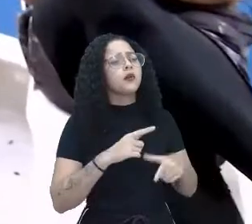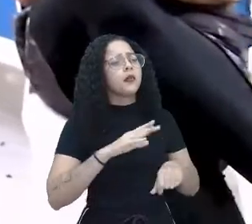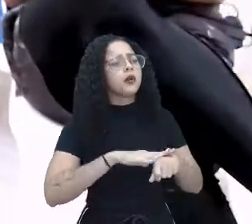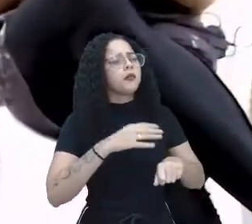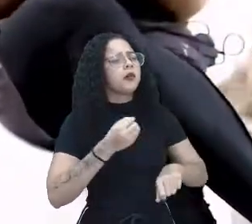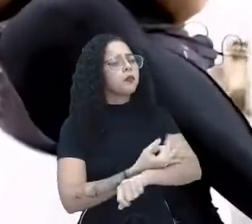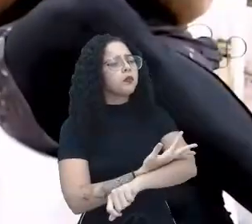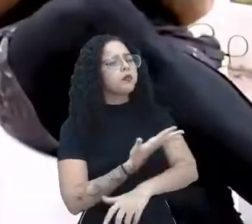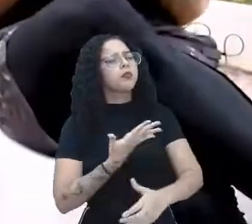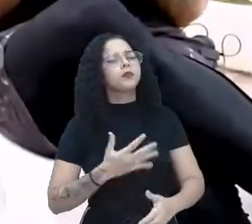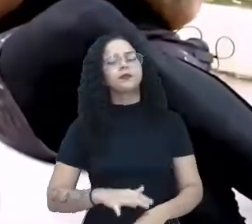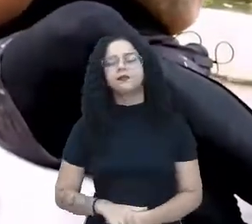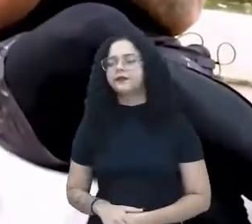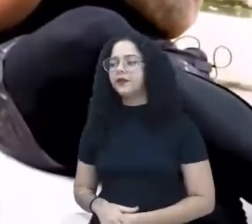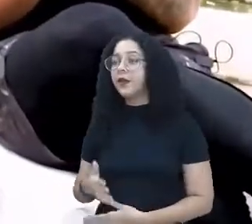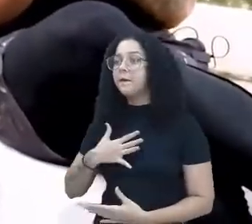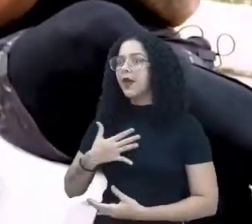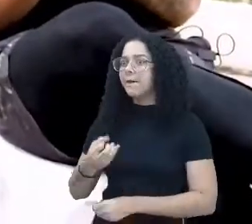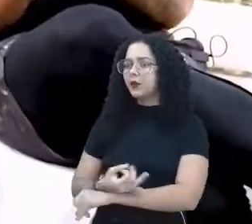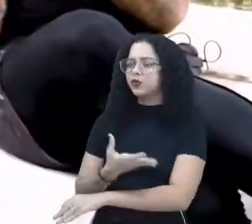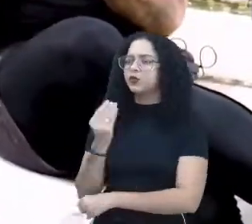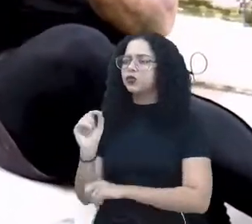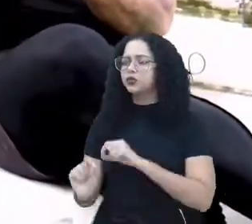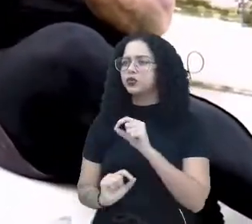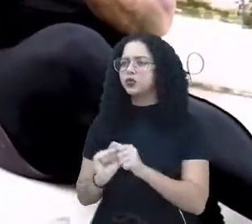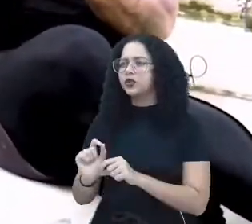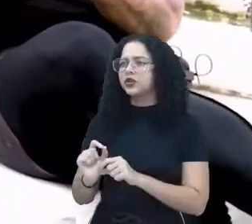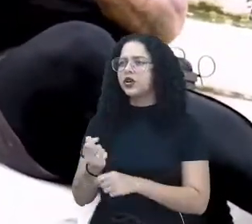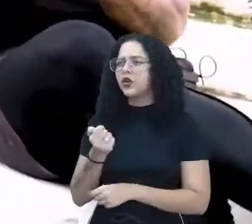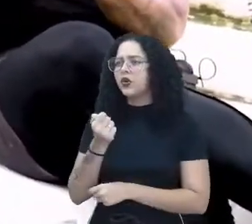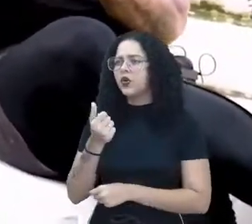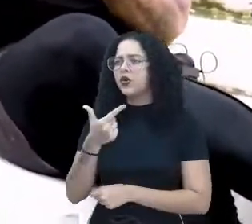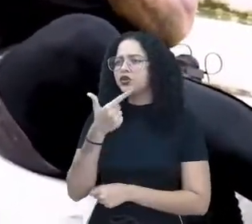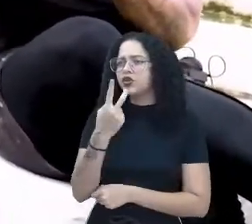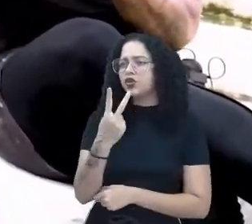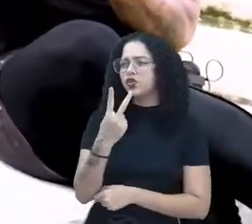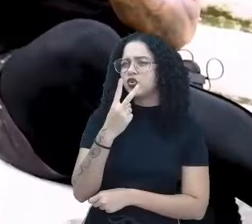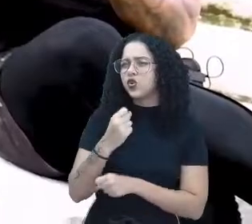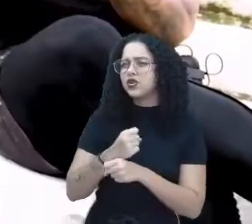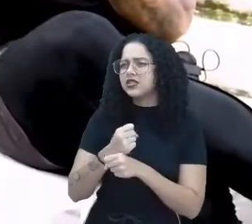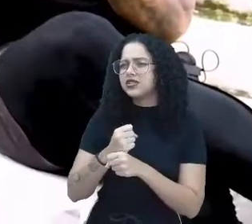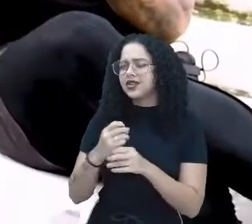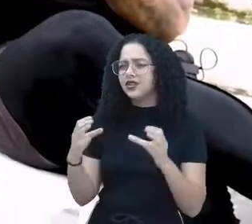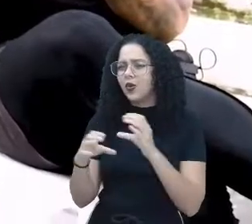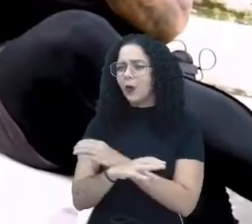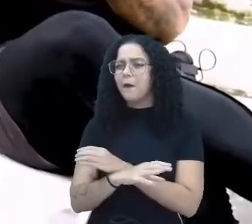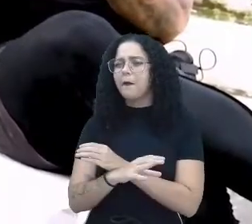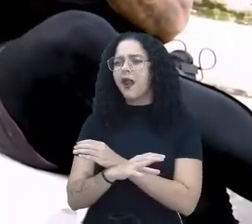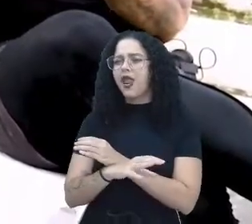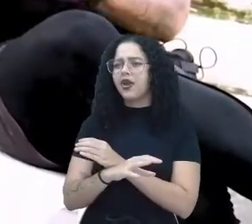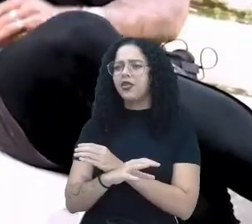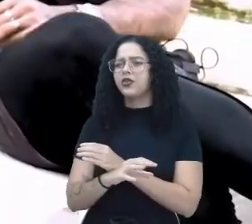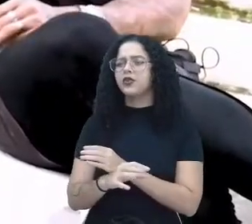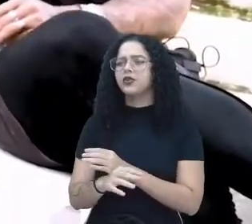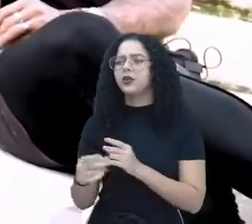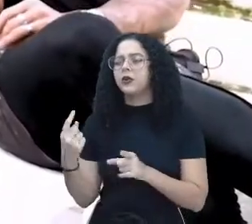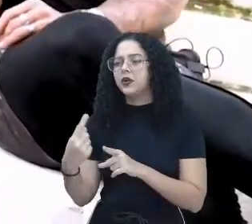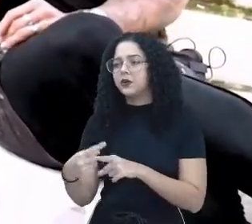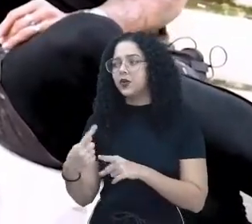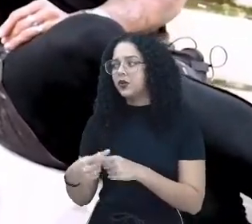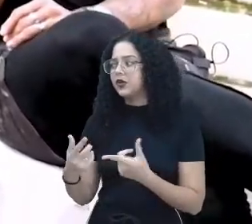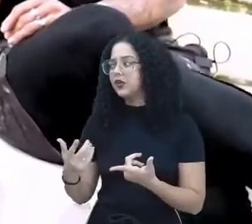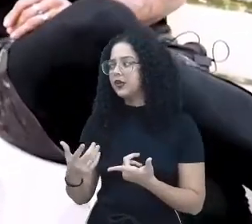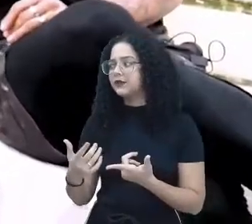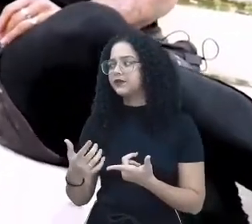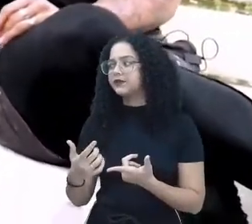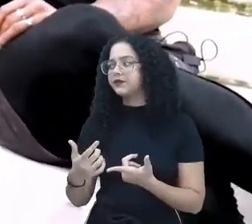fazer? Me emocionou muito, tem quase 2 anos completos, porque